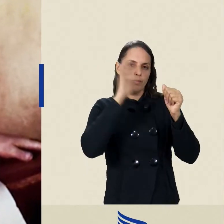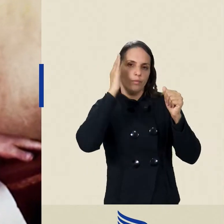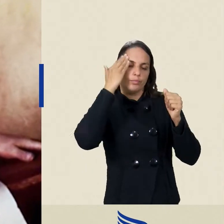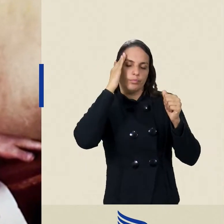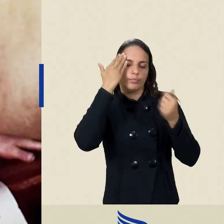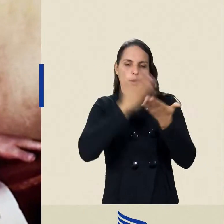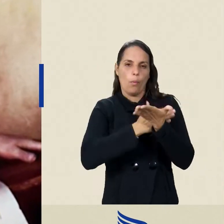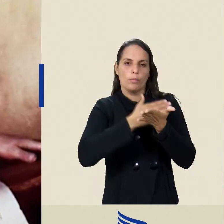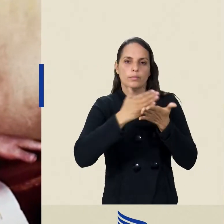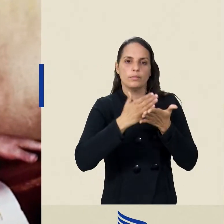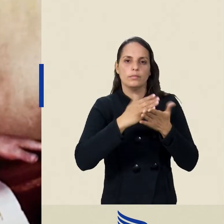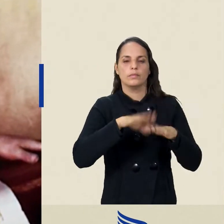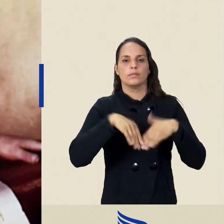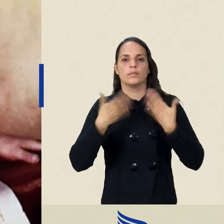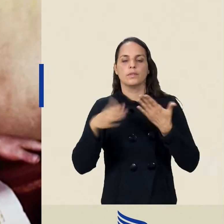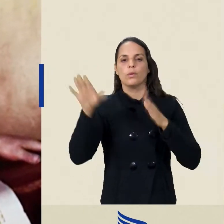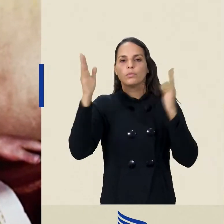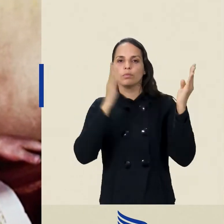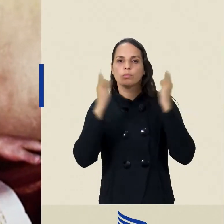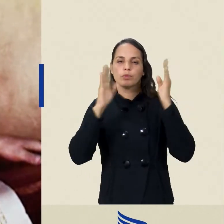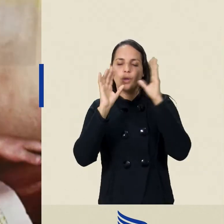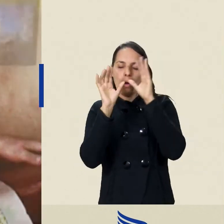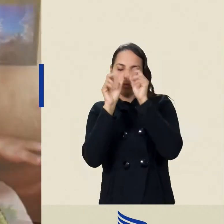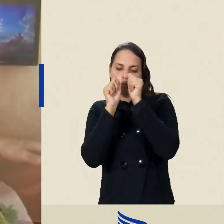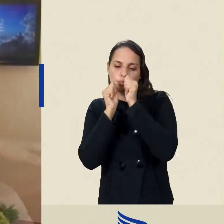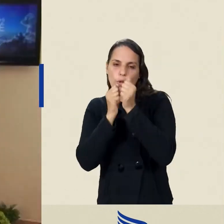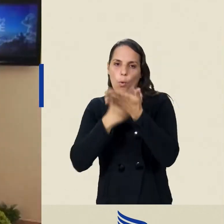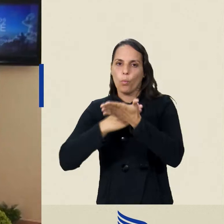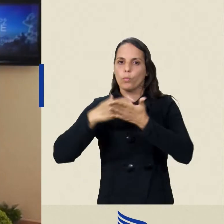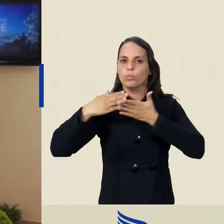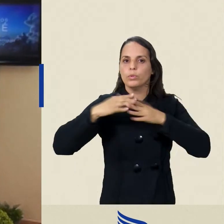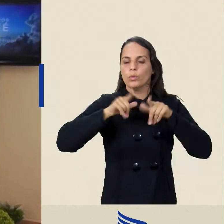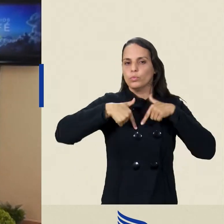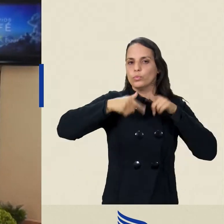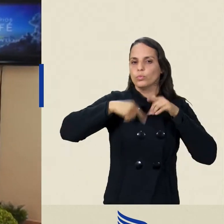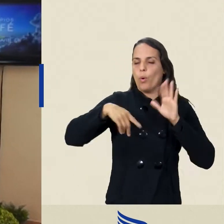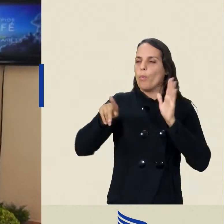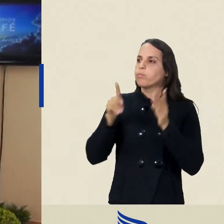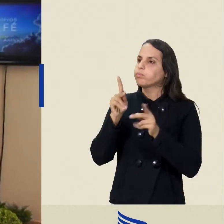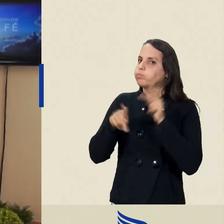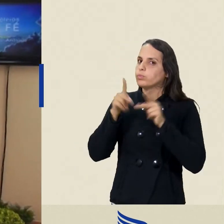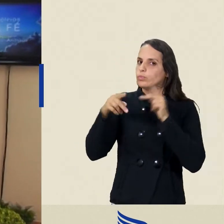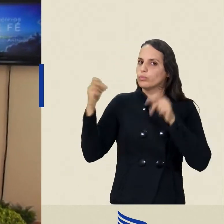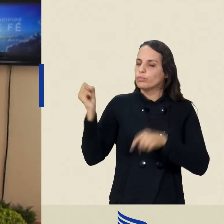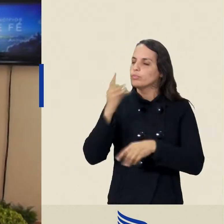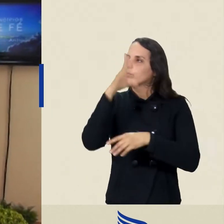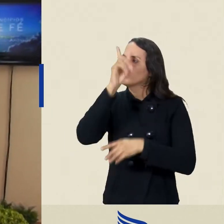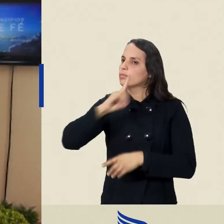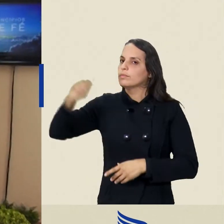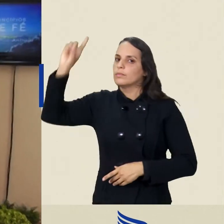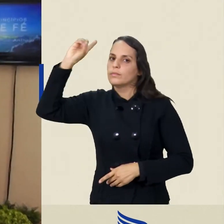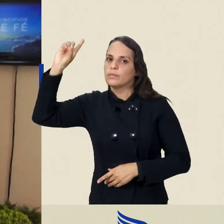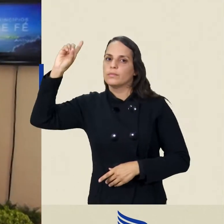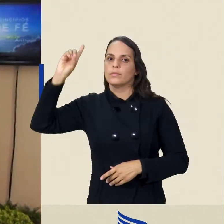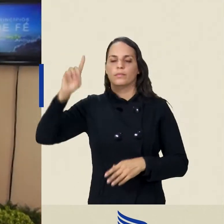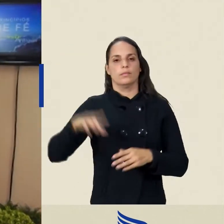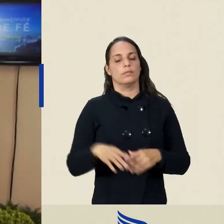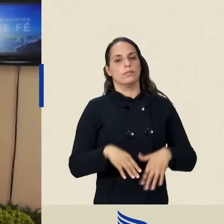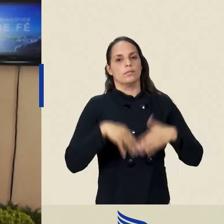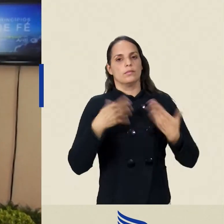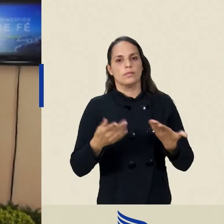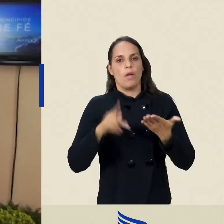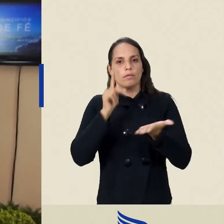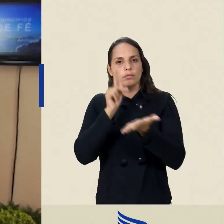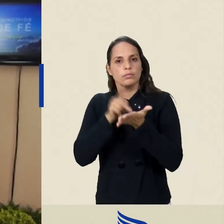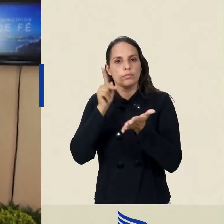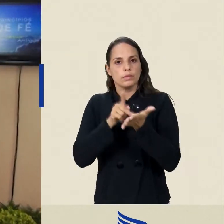Idade Média, a Idade Escura, nasceu um novo Israel espiritual de Deus para o tempo do fim. As grandes verdades